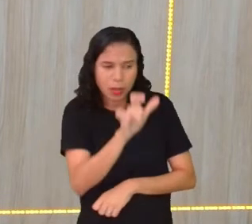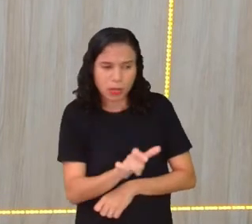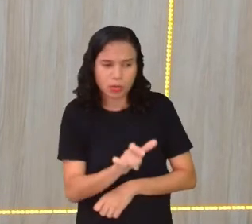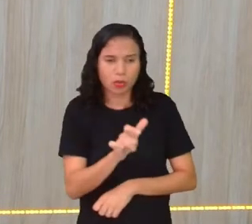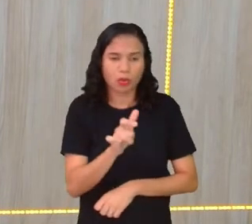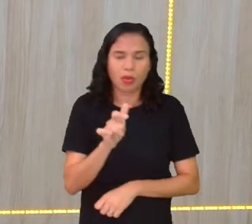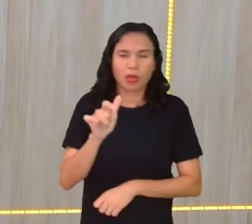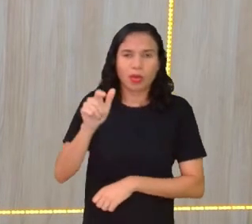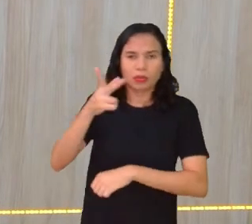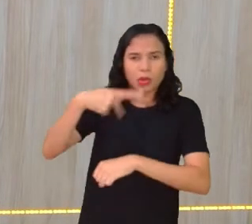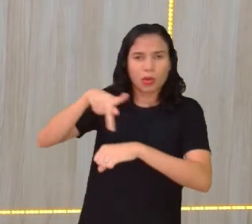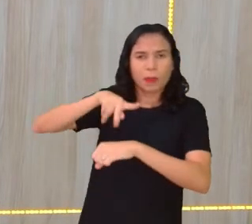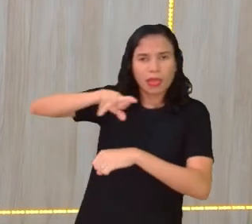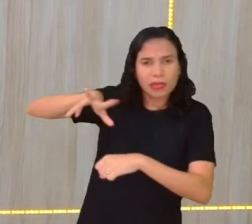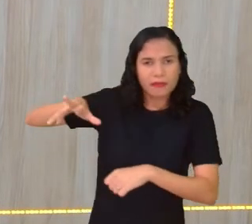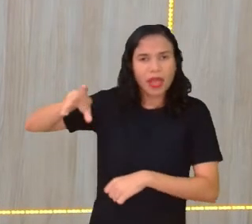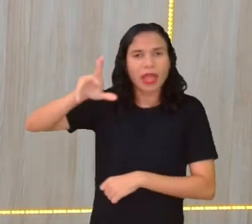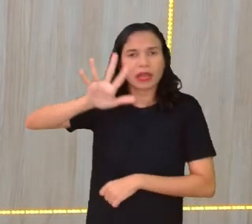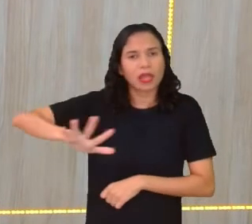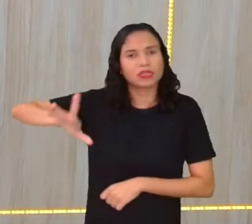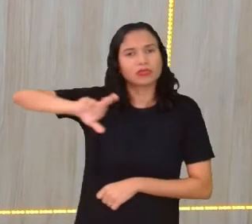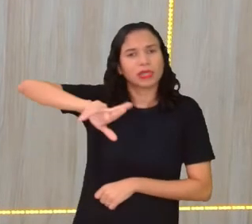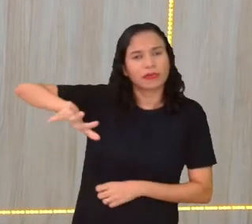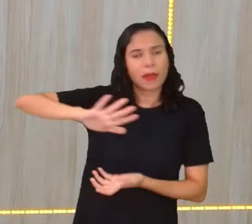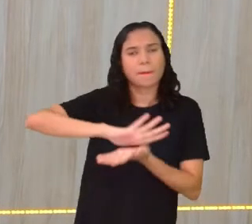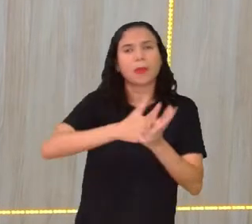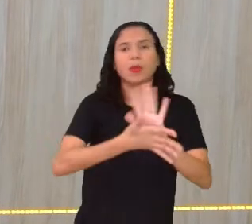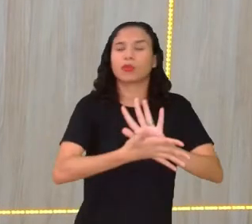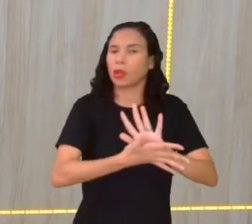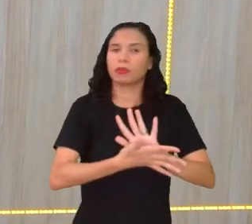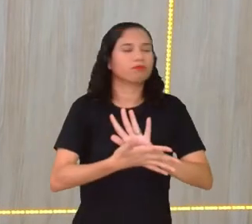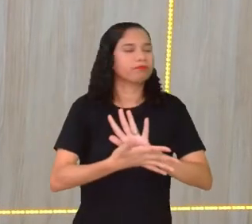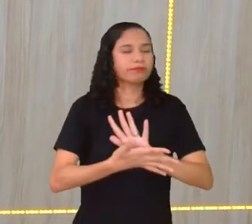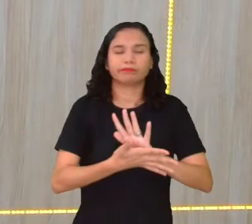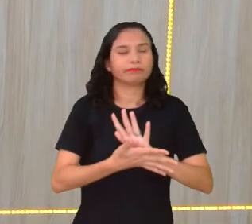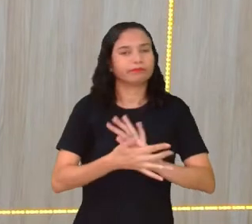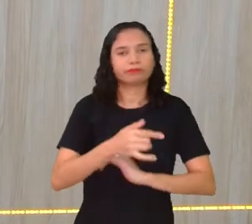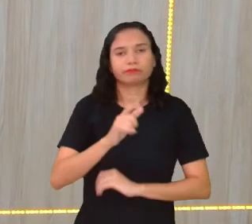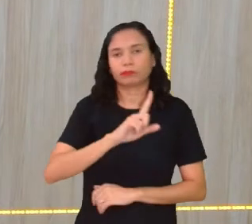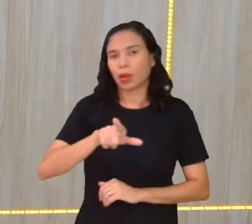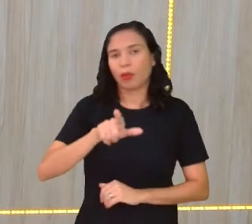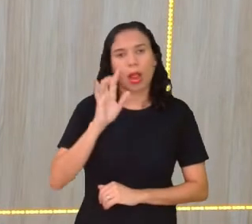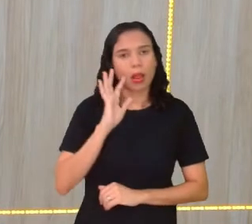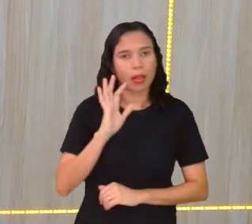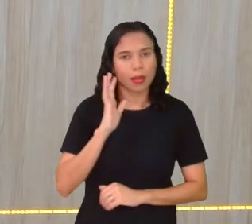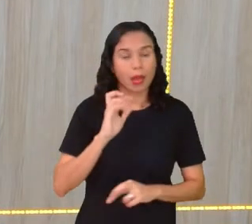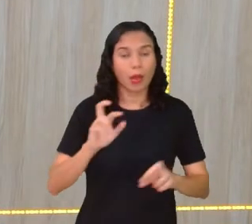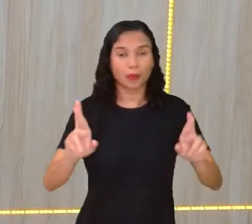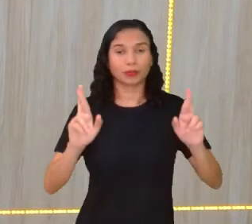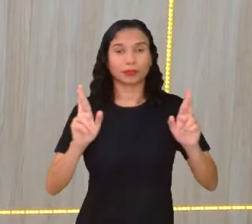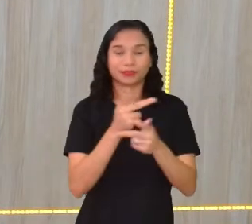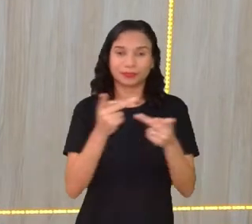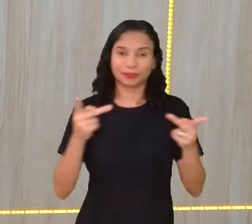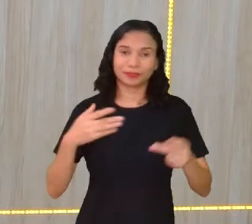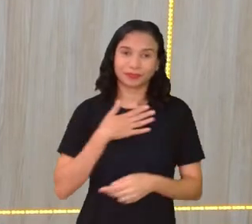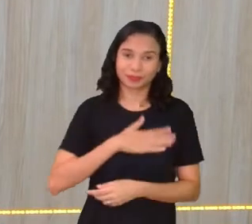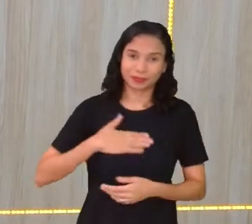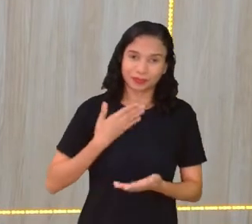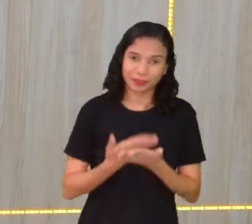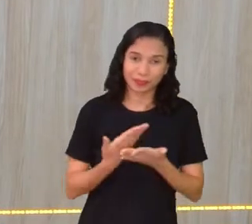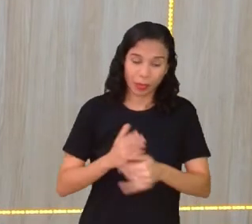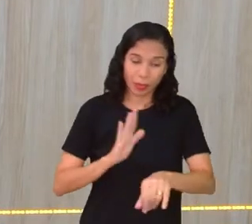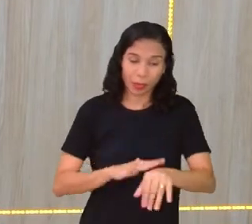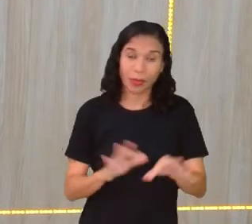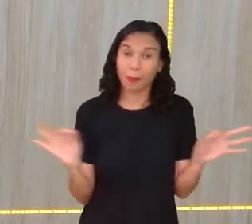outro território, de uma outra região, a um preconceito, né, porque isso não é legal. Espero que tenham gostado da aula. Nosso tempo